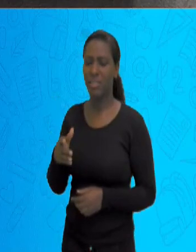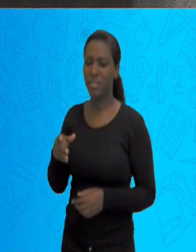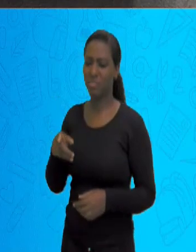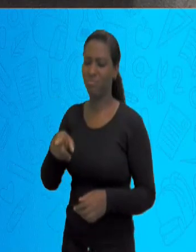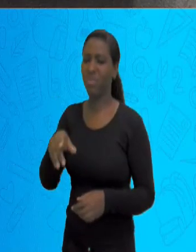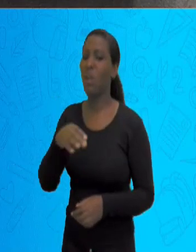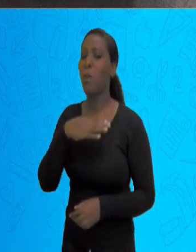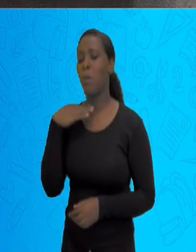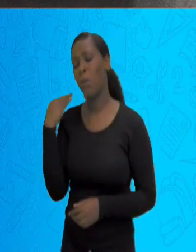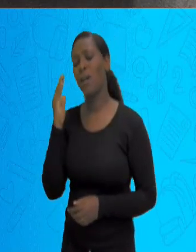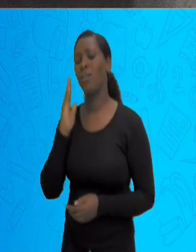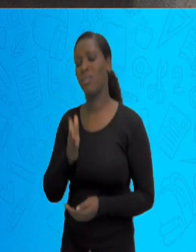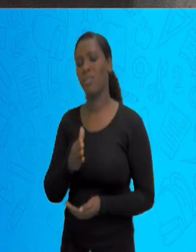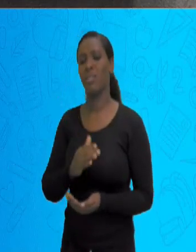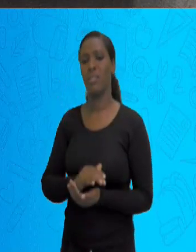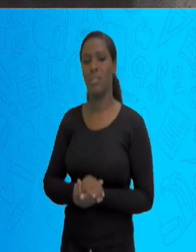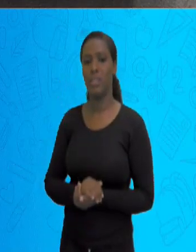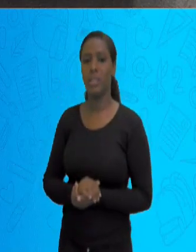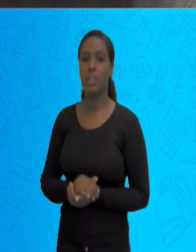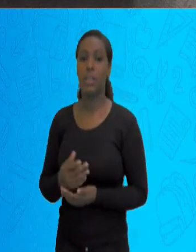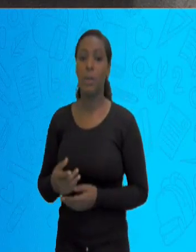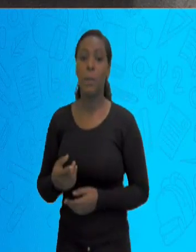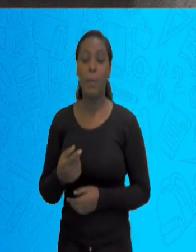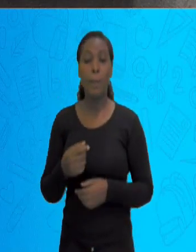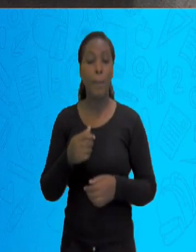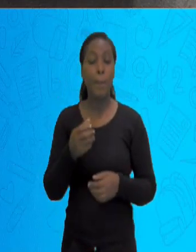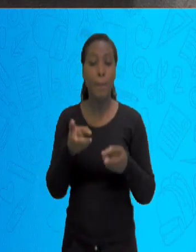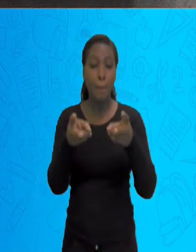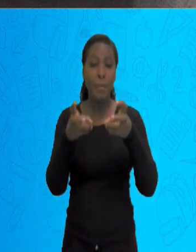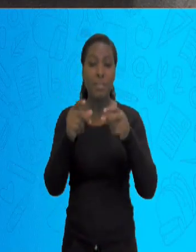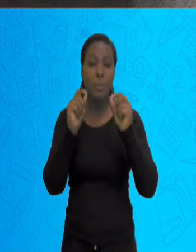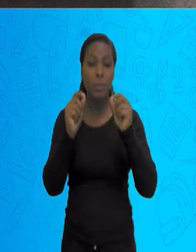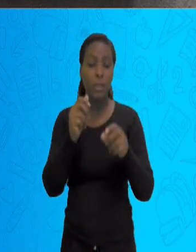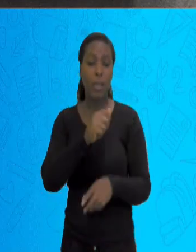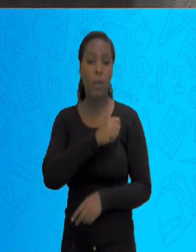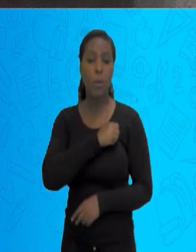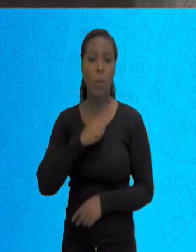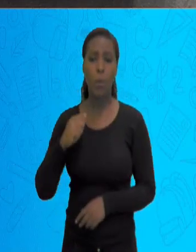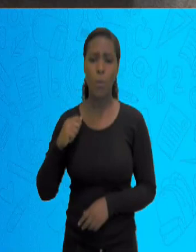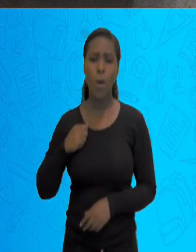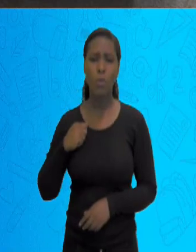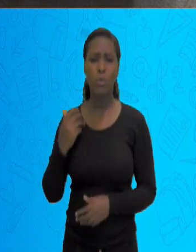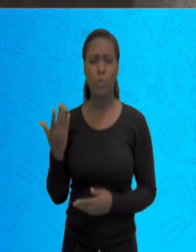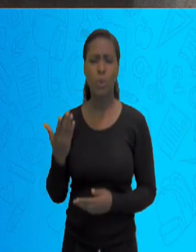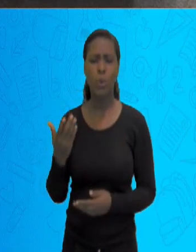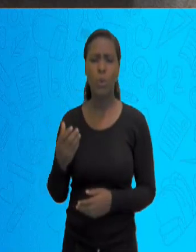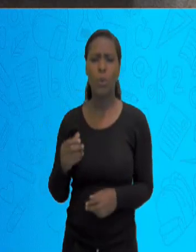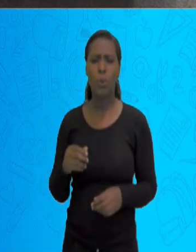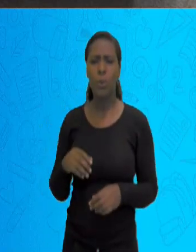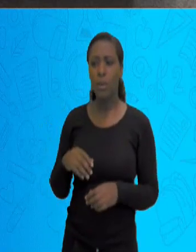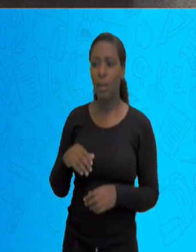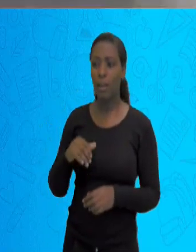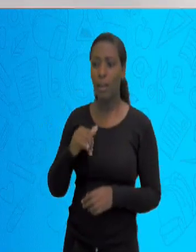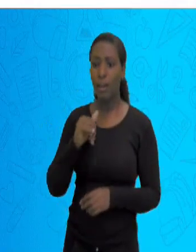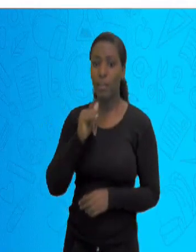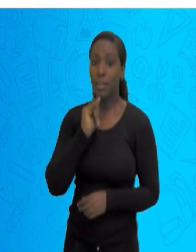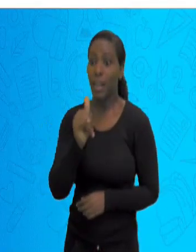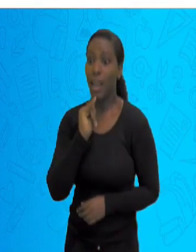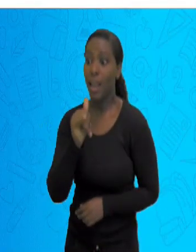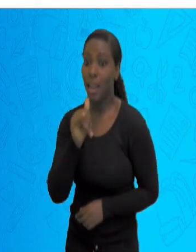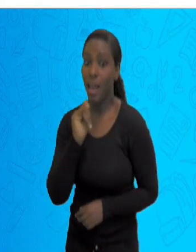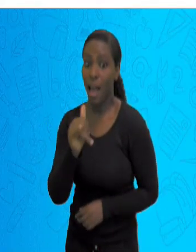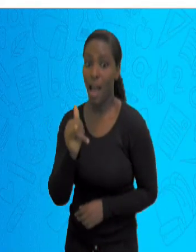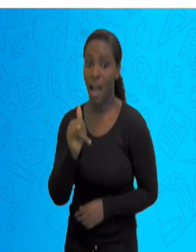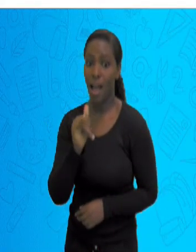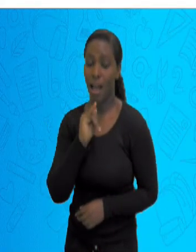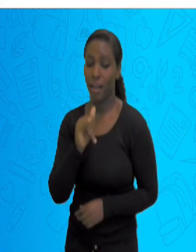que Carlos Drummond de Andrade, que é um grande escritor, observem como ele teve todo um cuidado